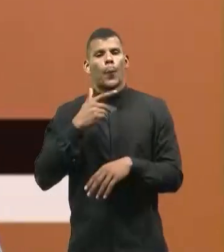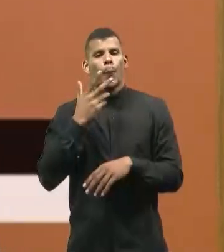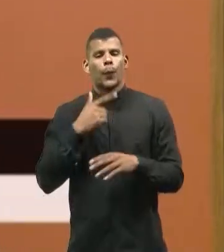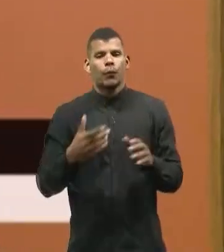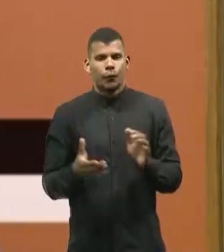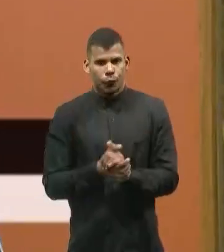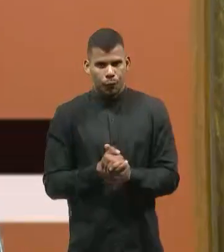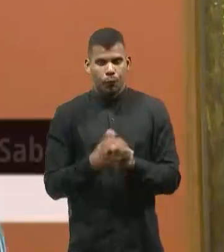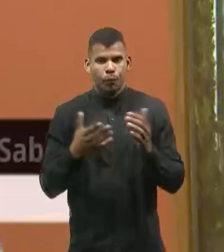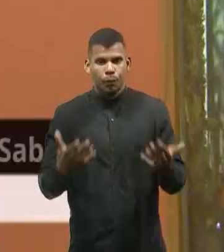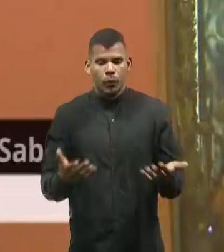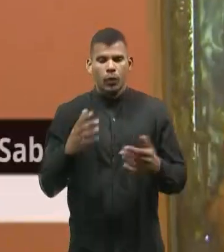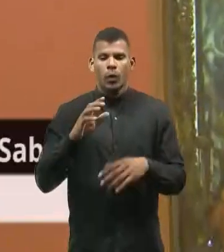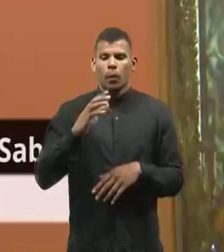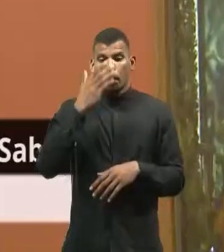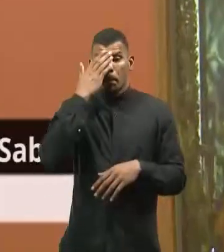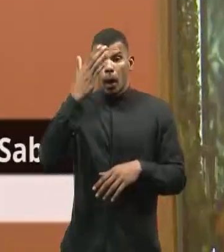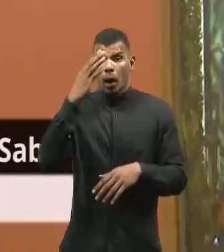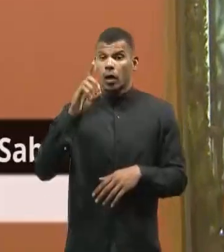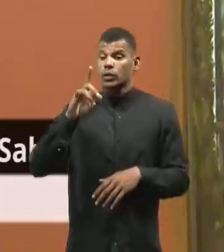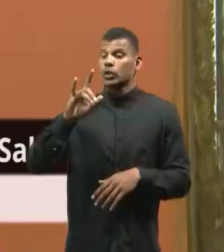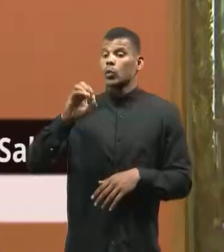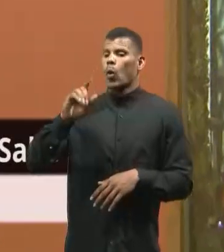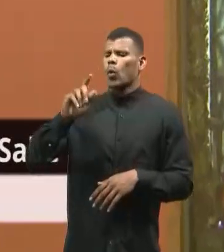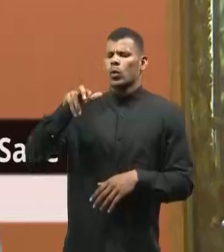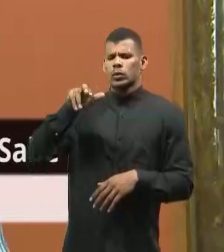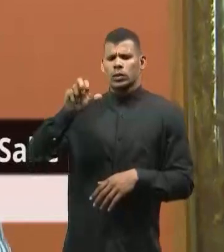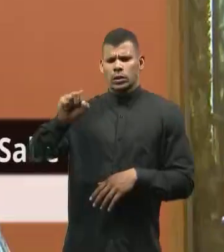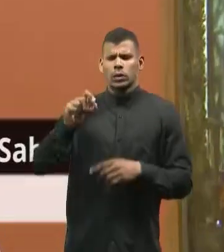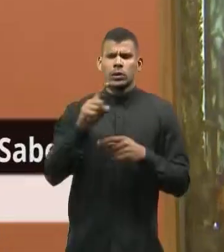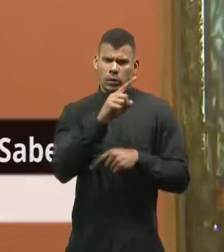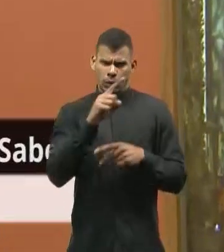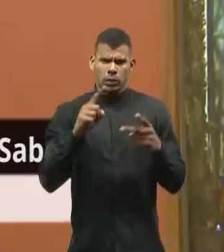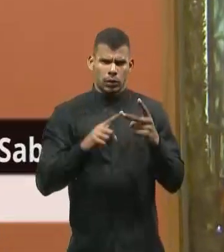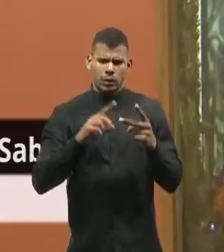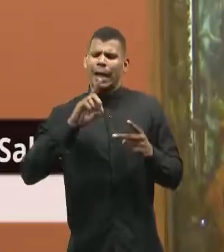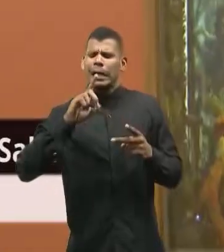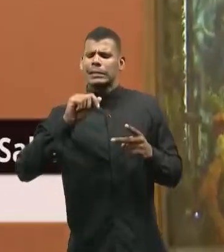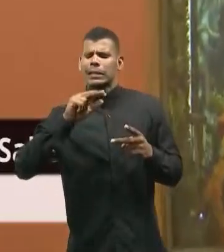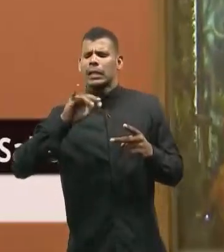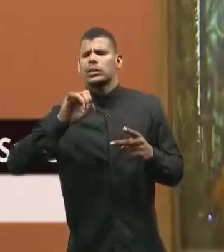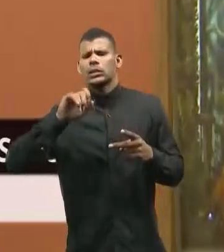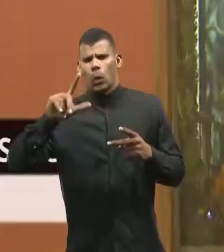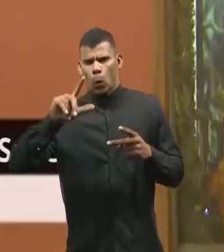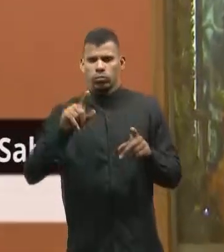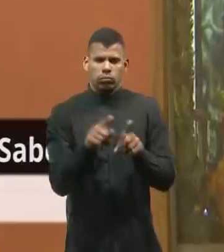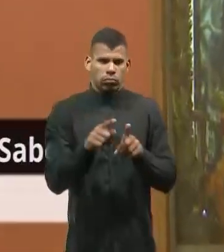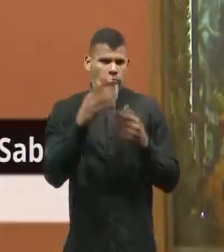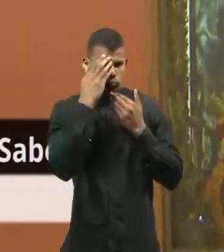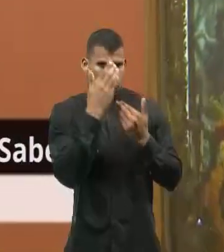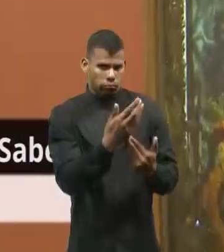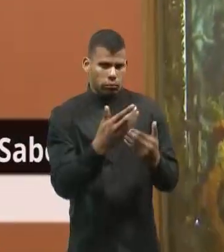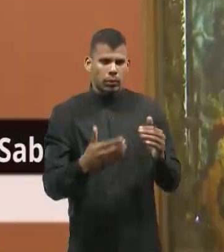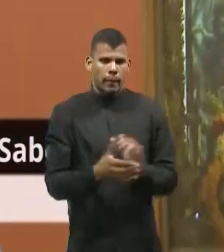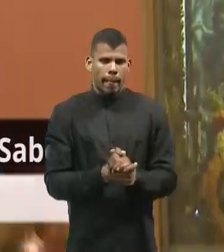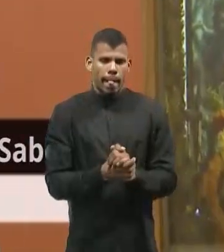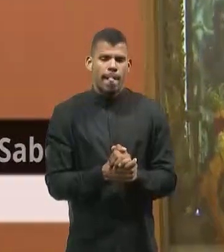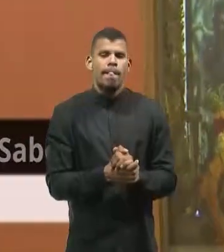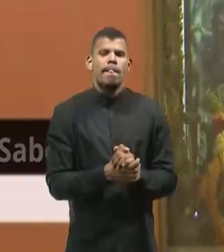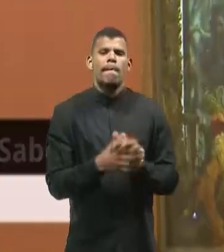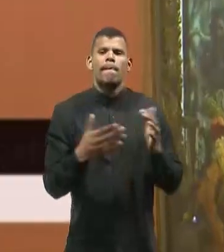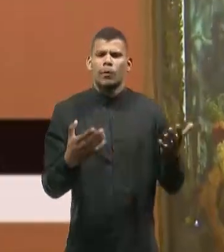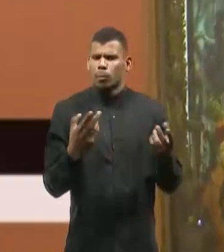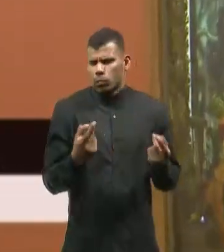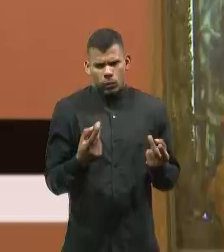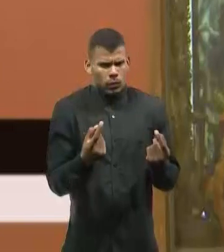Eu agradeço ao Diógenes, que já falou com a gente, com o Daniel Taveres, fotógrafo de Tocantins, que já está no ramo